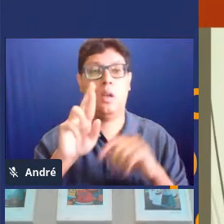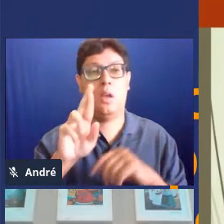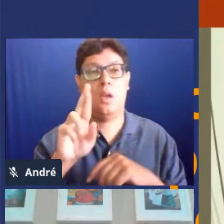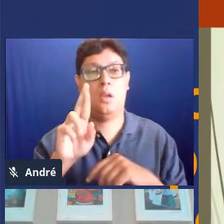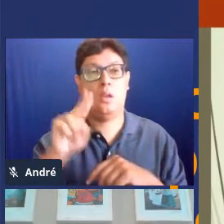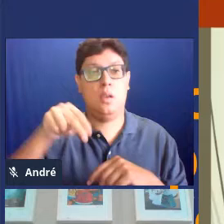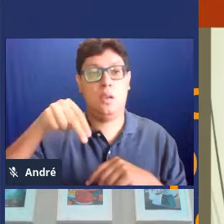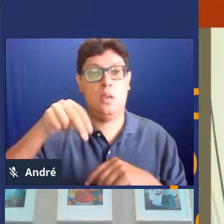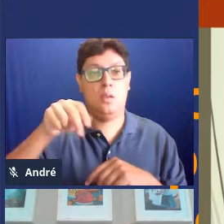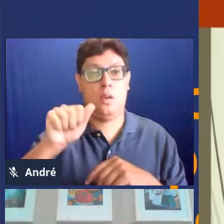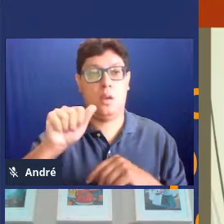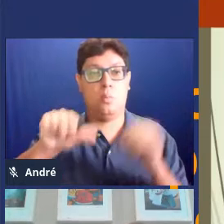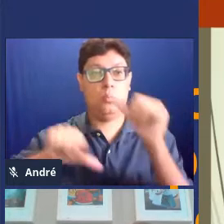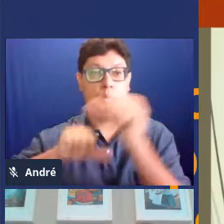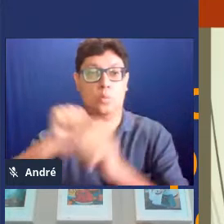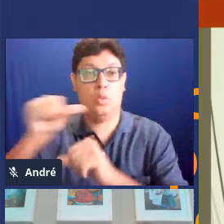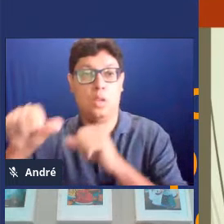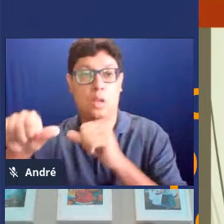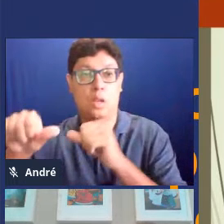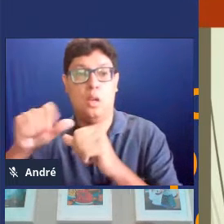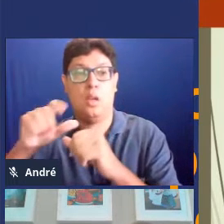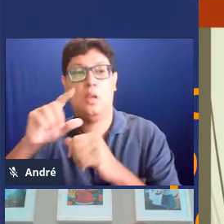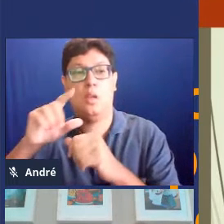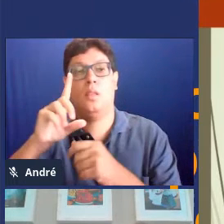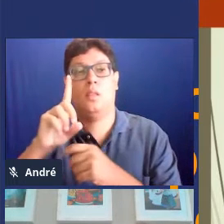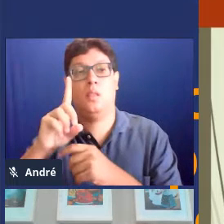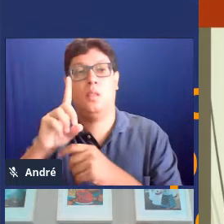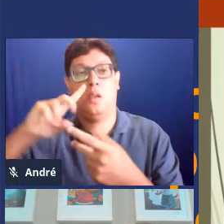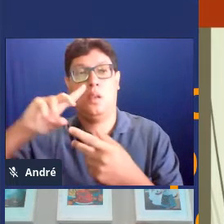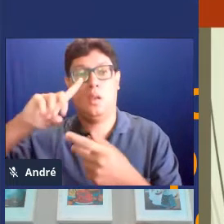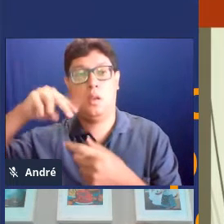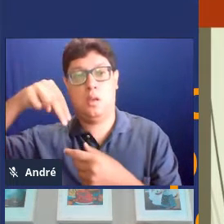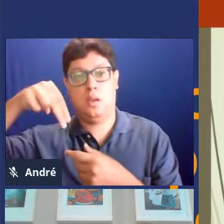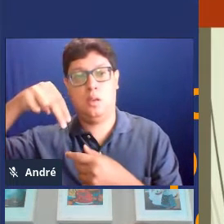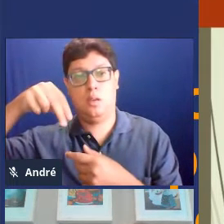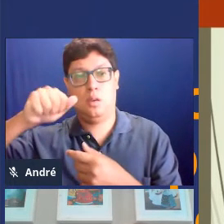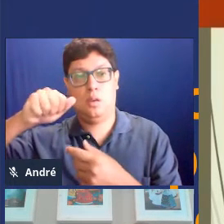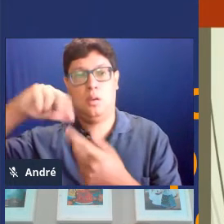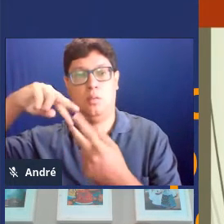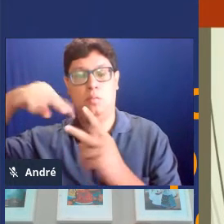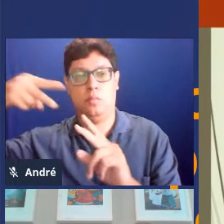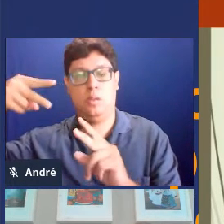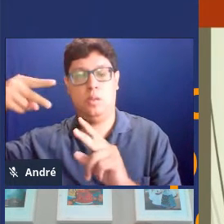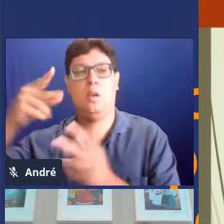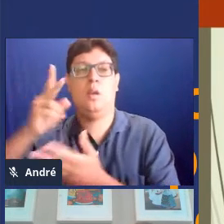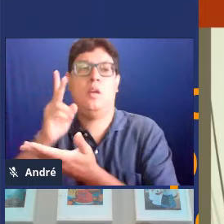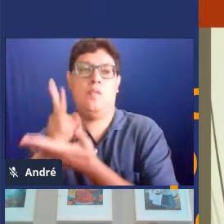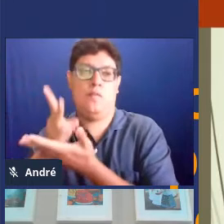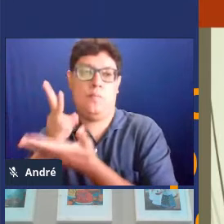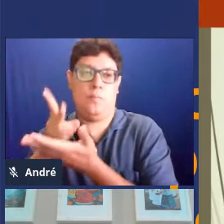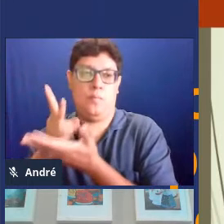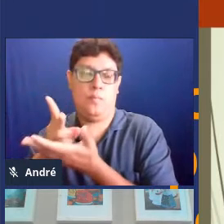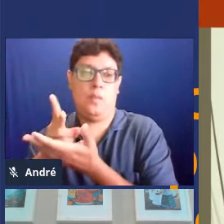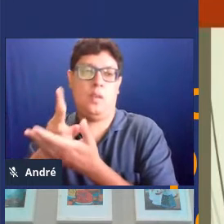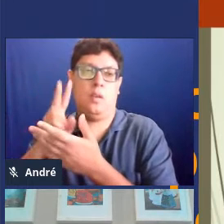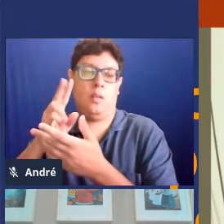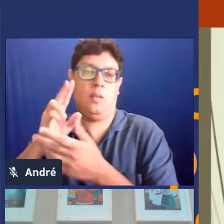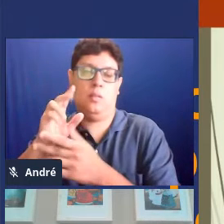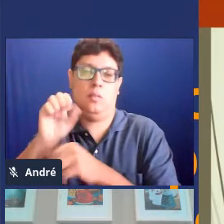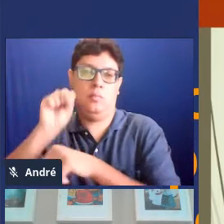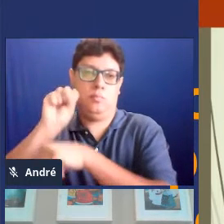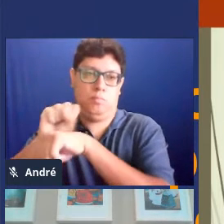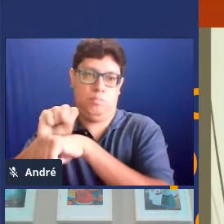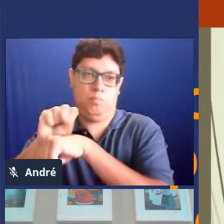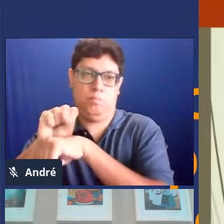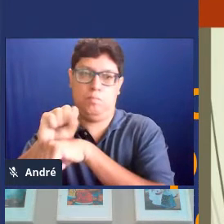estável e conseguia desenvolver seu maquinário. A gente foi lá, copiou dele a transcriptase reversa e nos